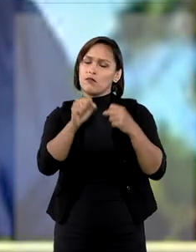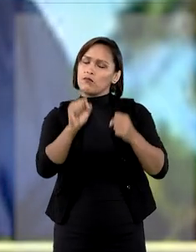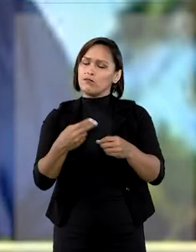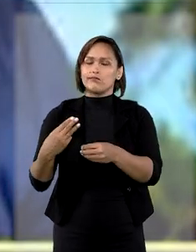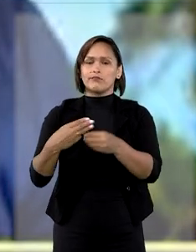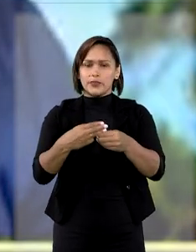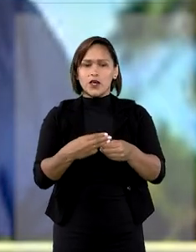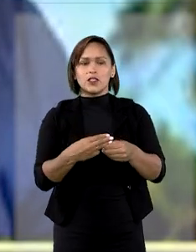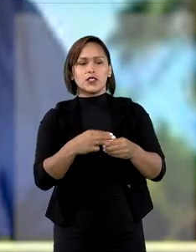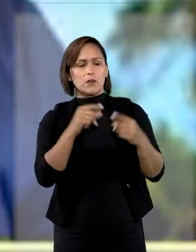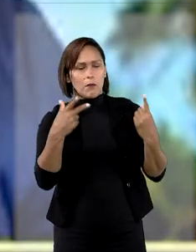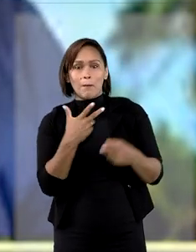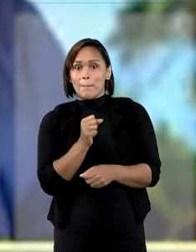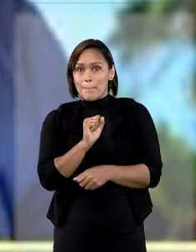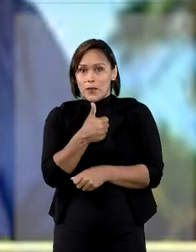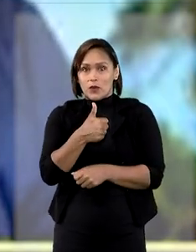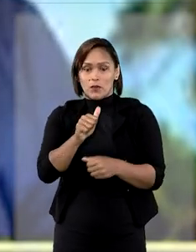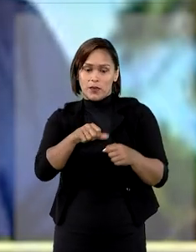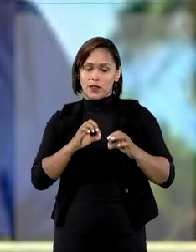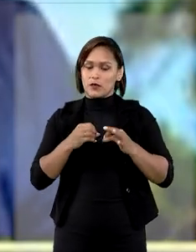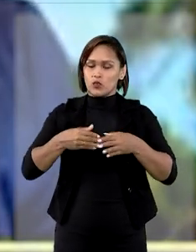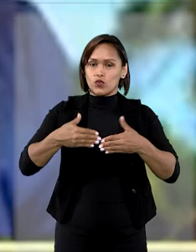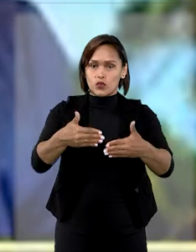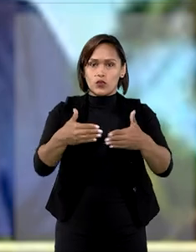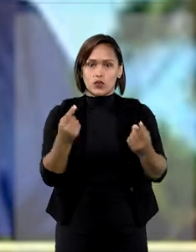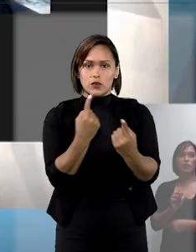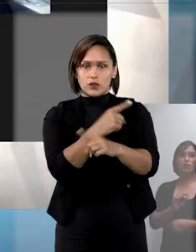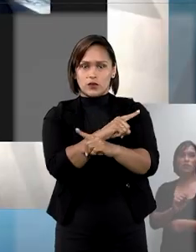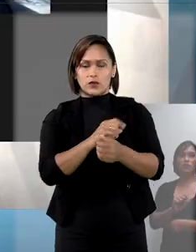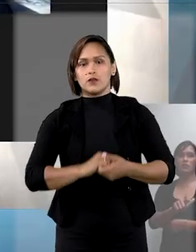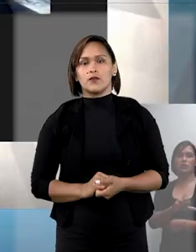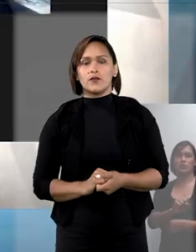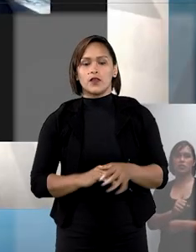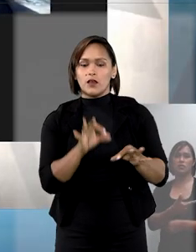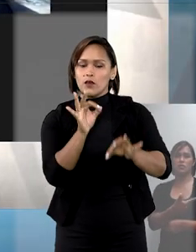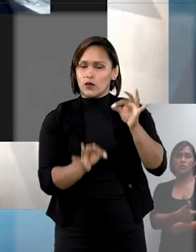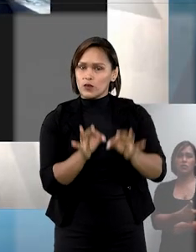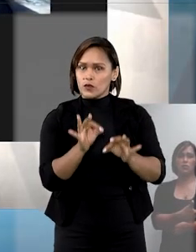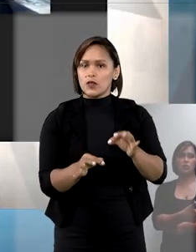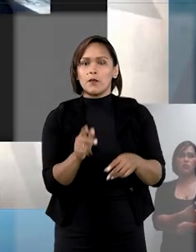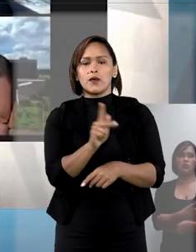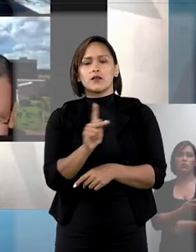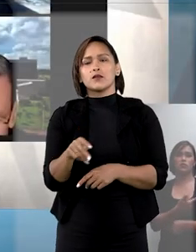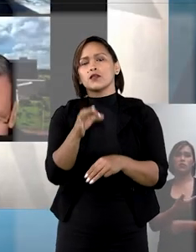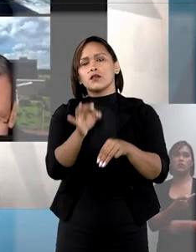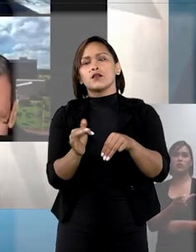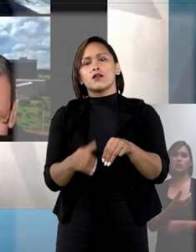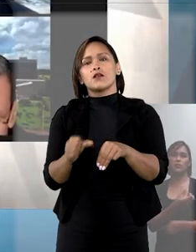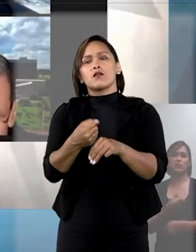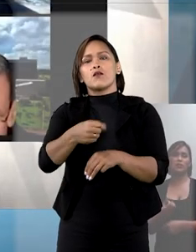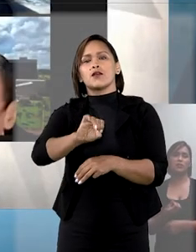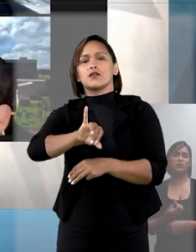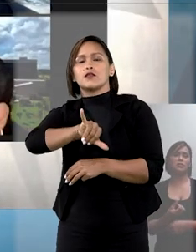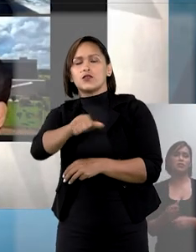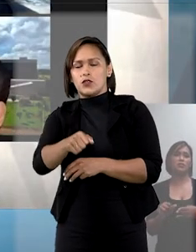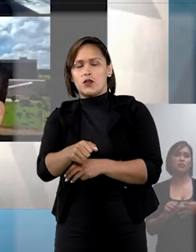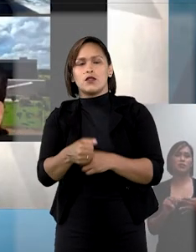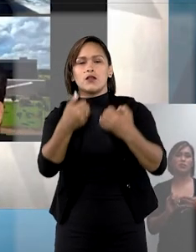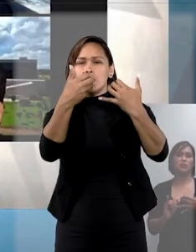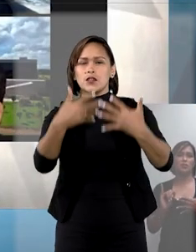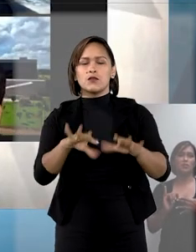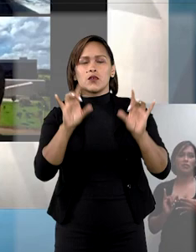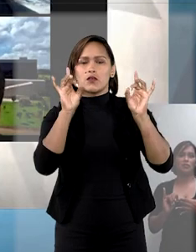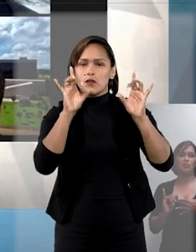pode representar um fator positivo para a solução da controvérsia. No julgamento, o presidente do STJ, ministro Humberto